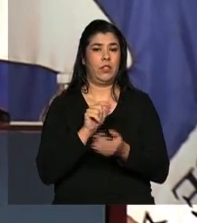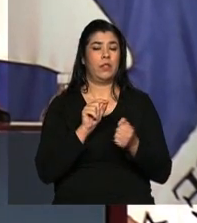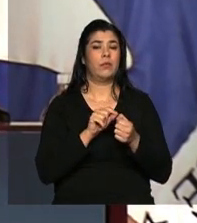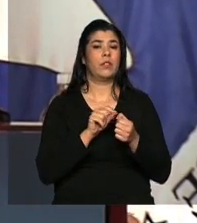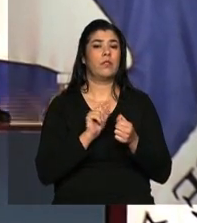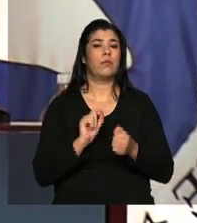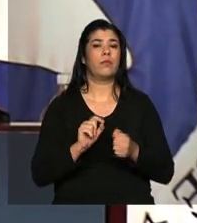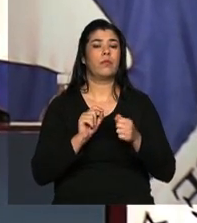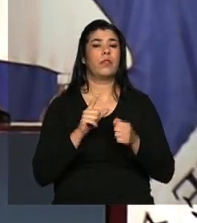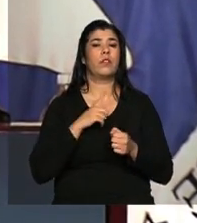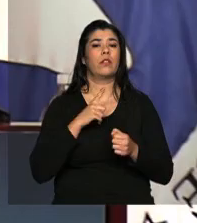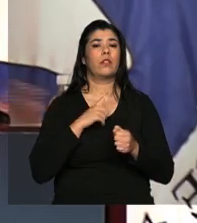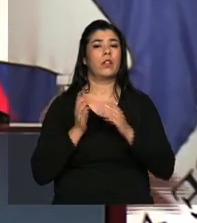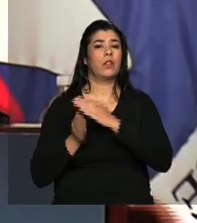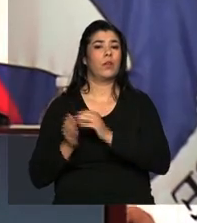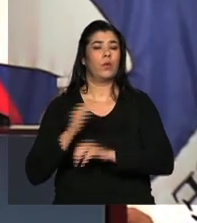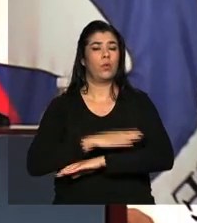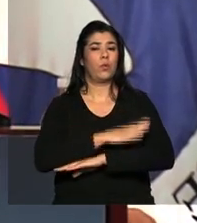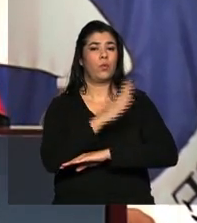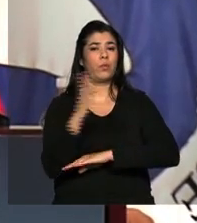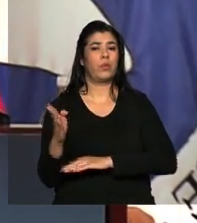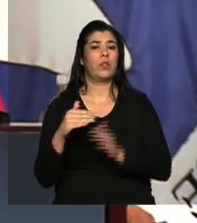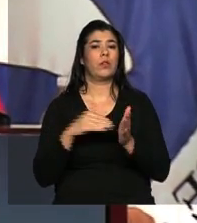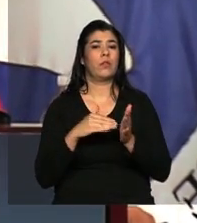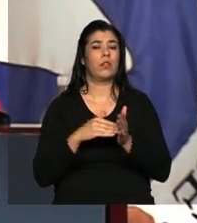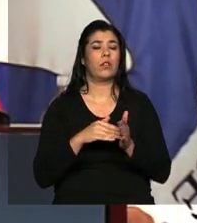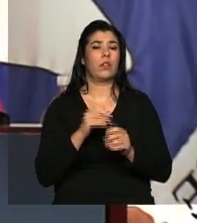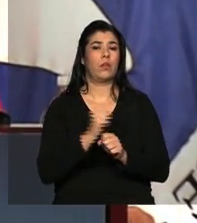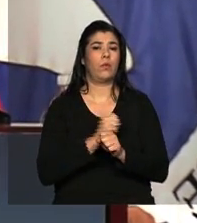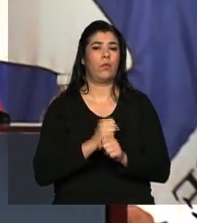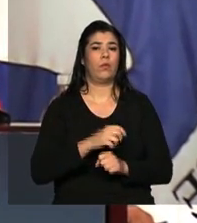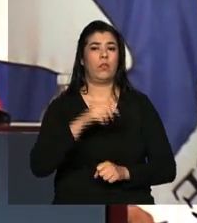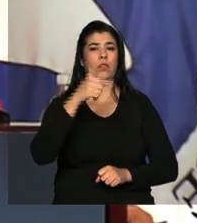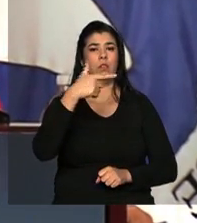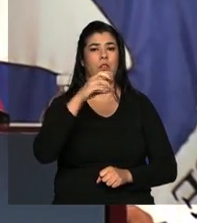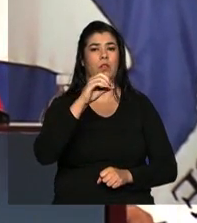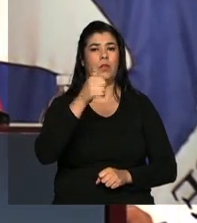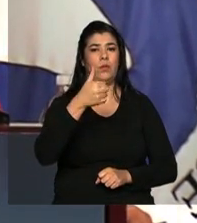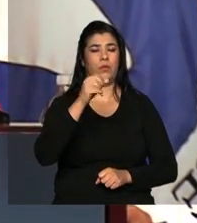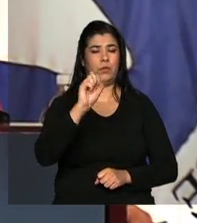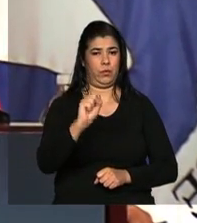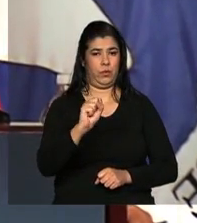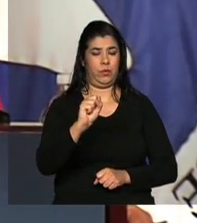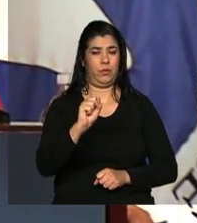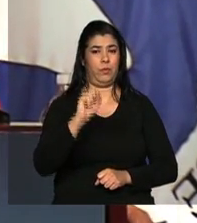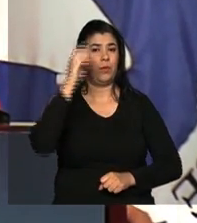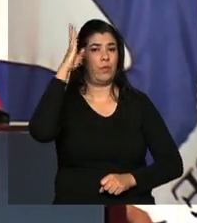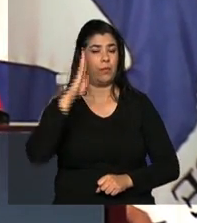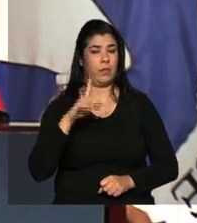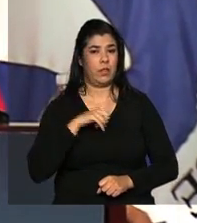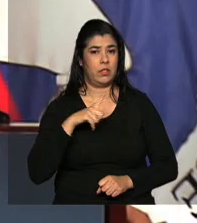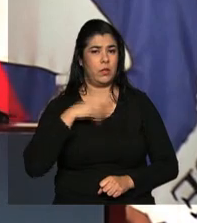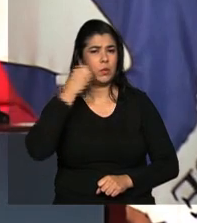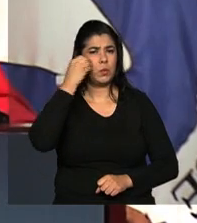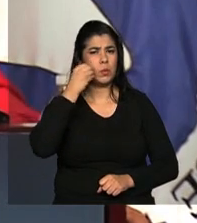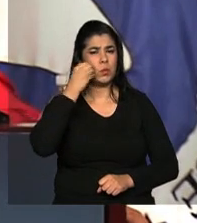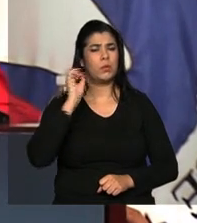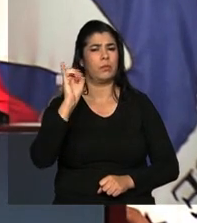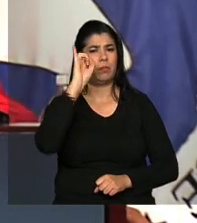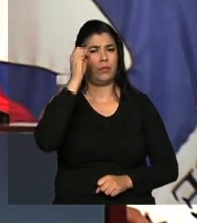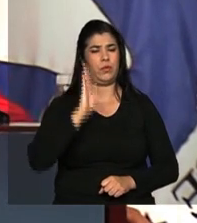realizado dentro do período até 2018. O Brasil tem uma grande experiência